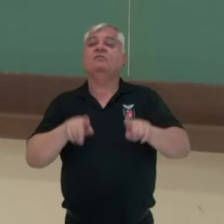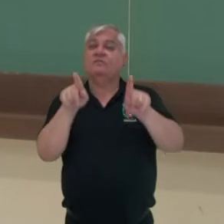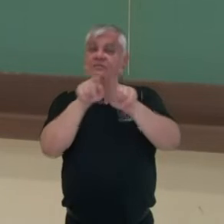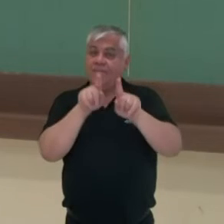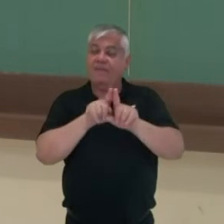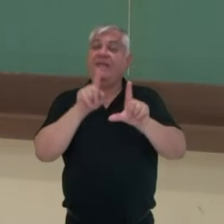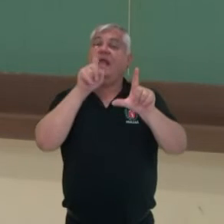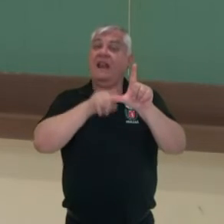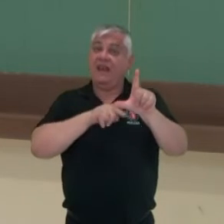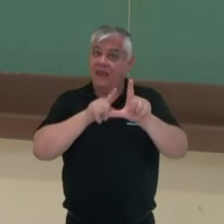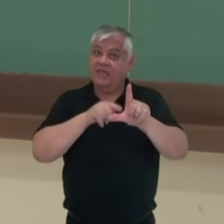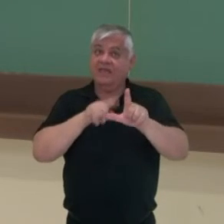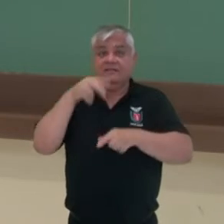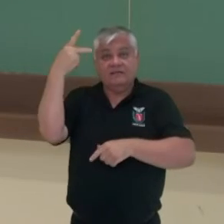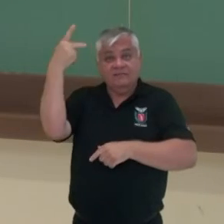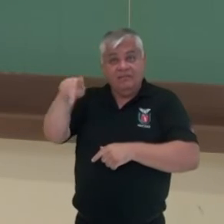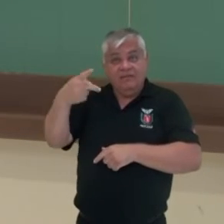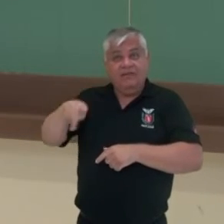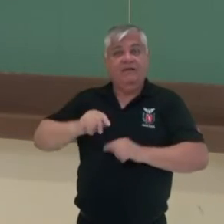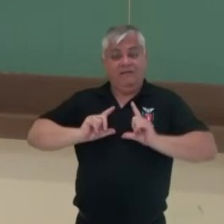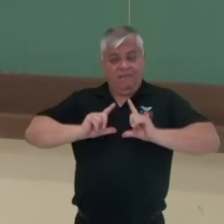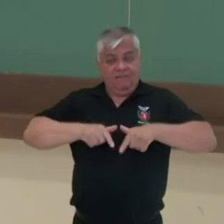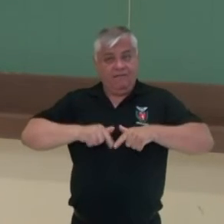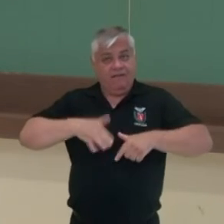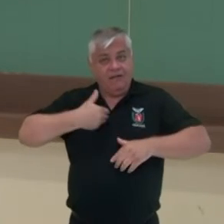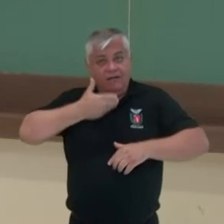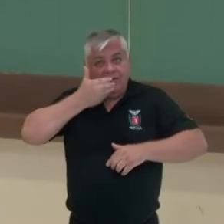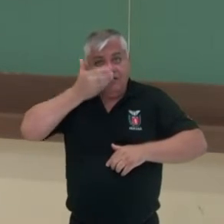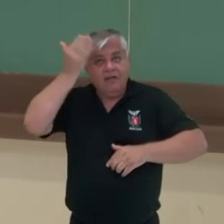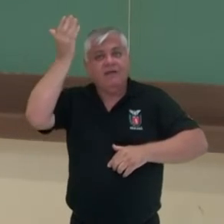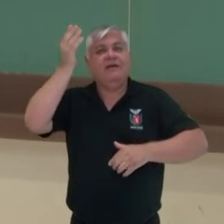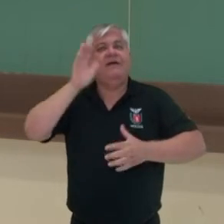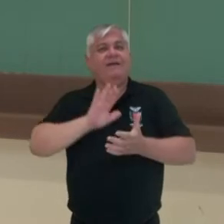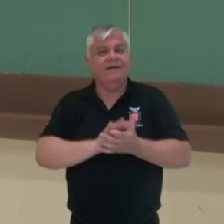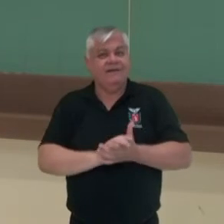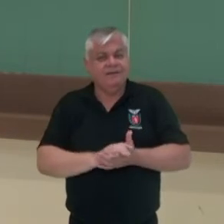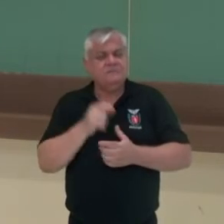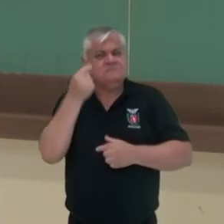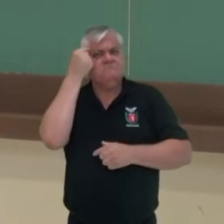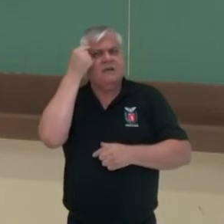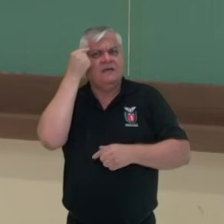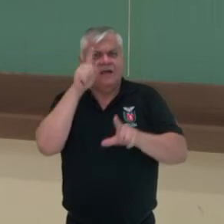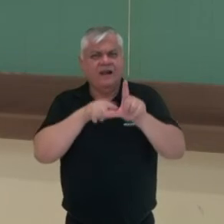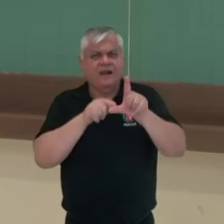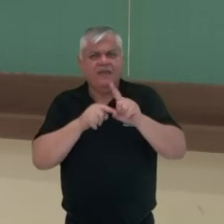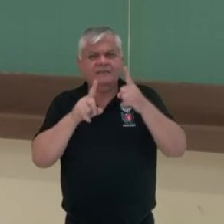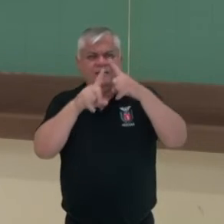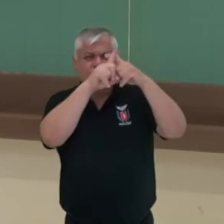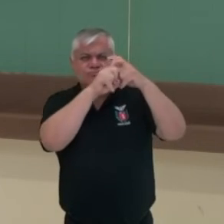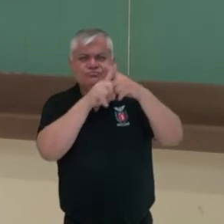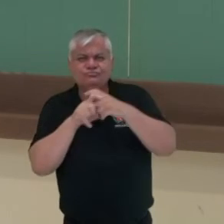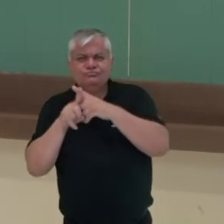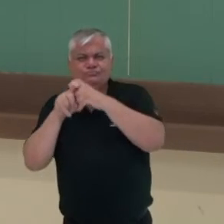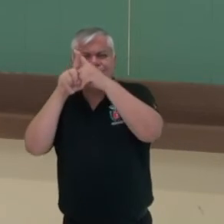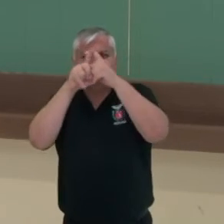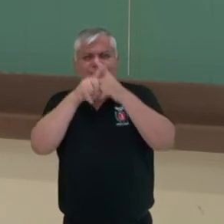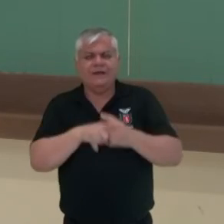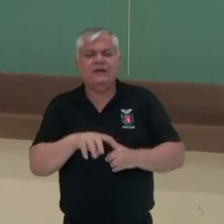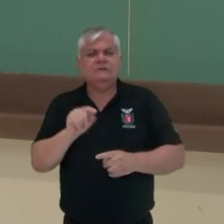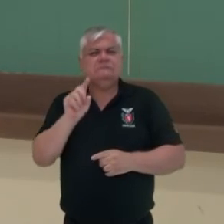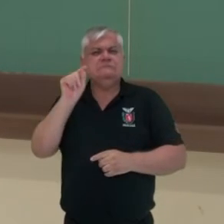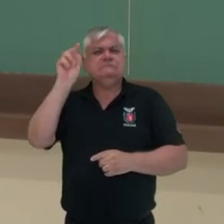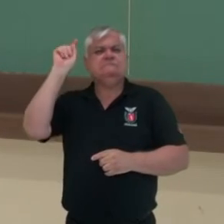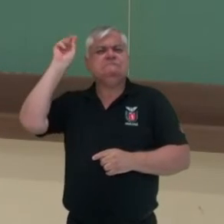alfabeto hebraico. Olha que legal, que interessante, né? Se a gente pensar no alfabeto hebraico, a gente vai datar muito tempo